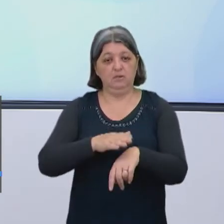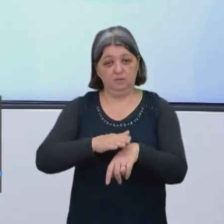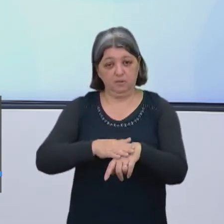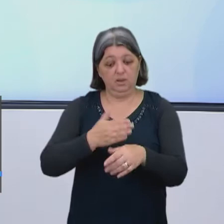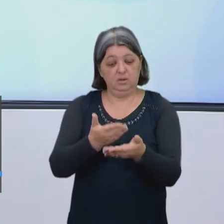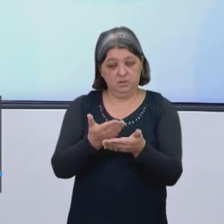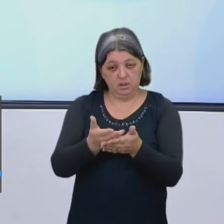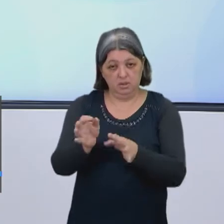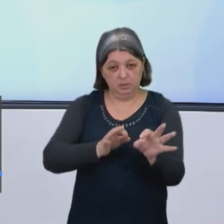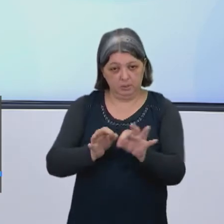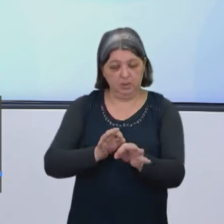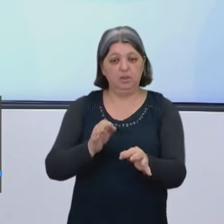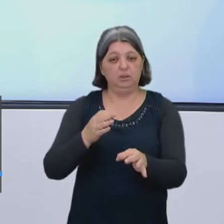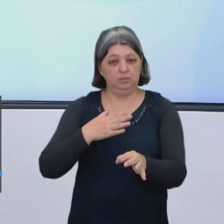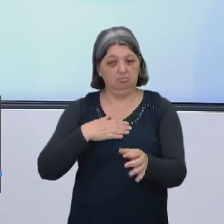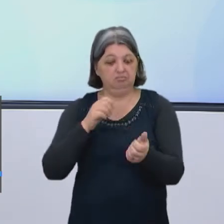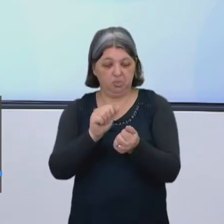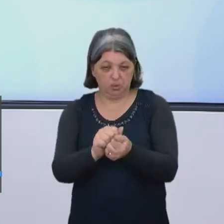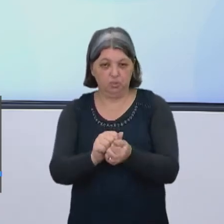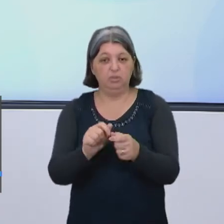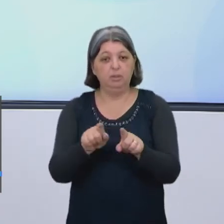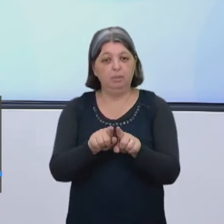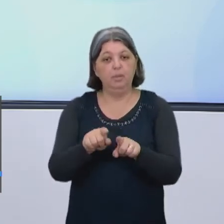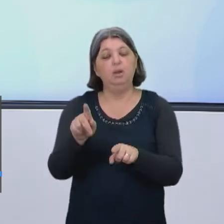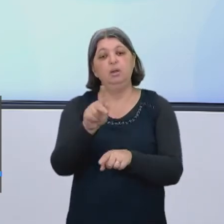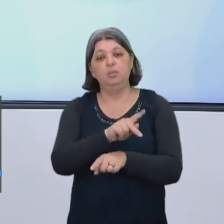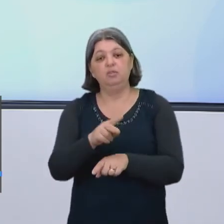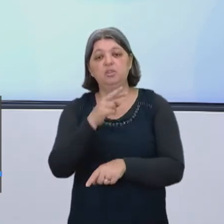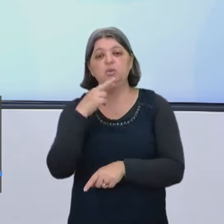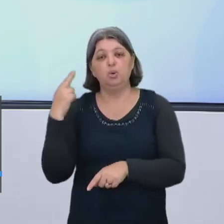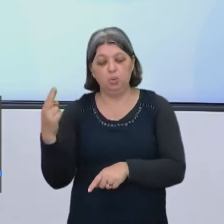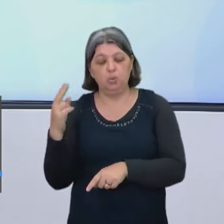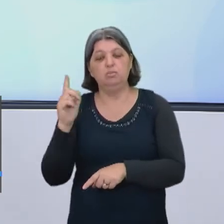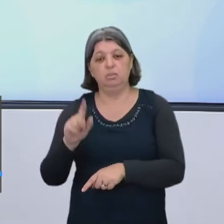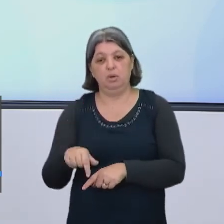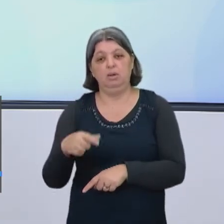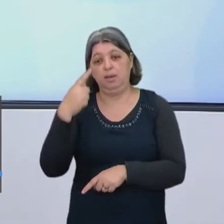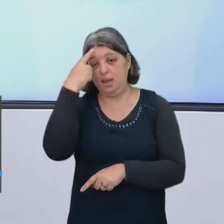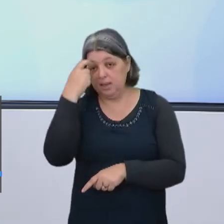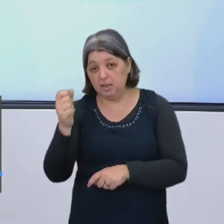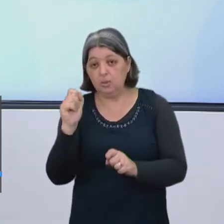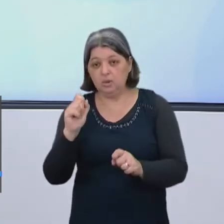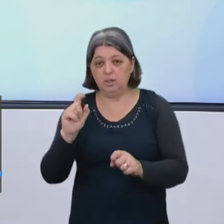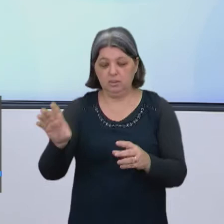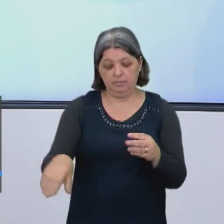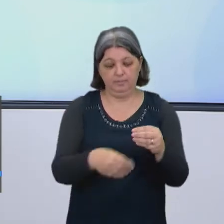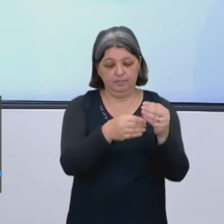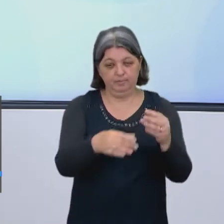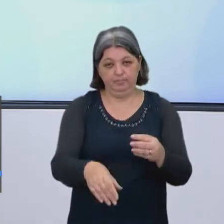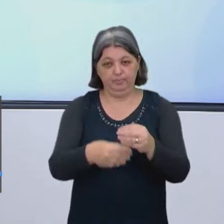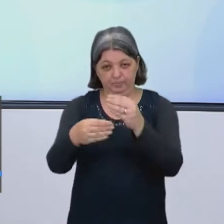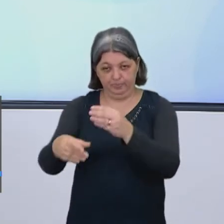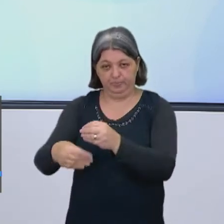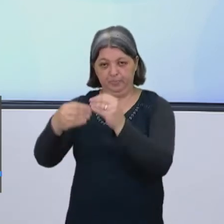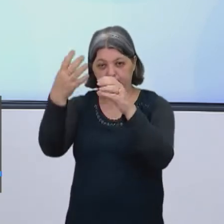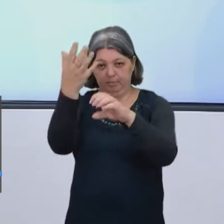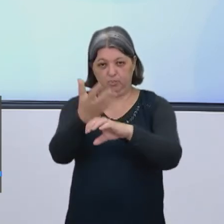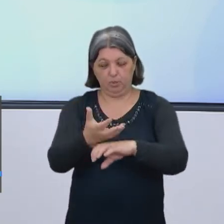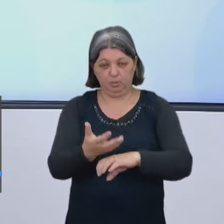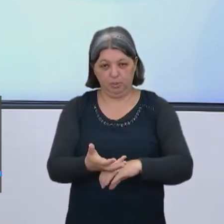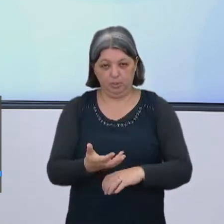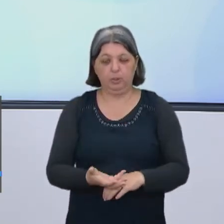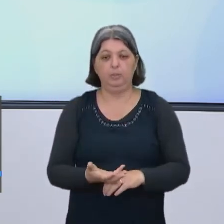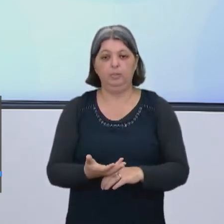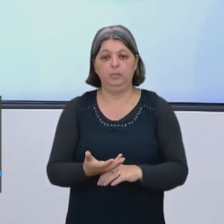fiz aulas aí produzidas também com o professor Russo. Então, a ideia é justamente essa, integrar esses componentes e achar aí,